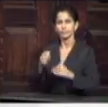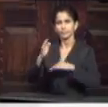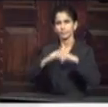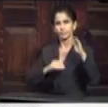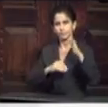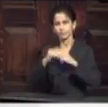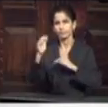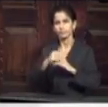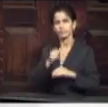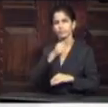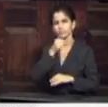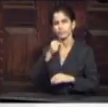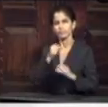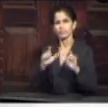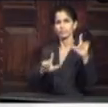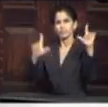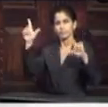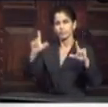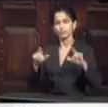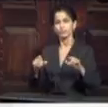profissionais jornalistas do interior.